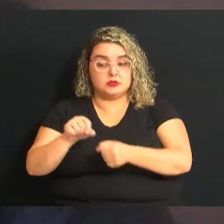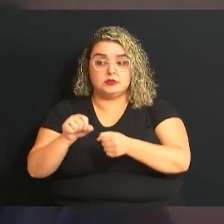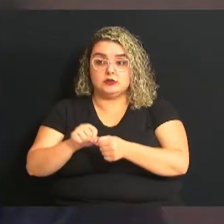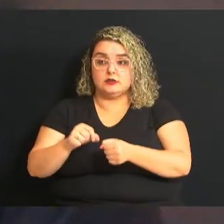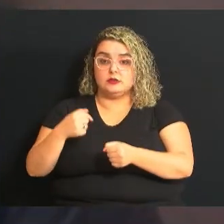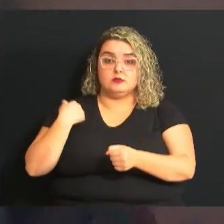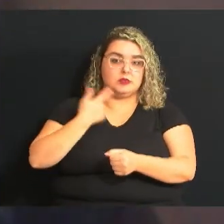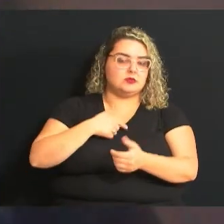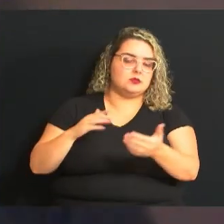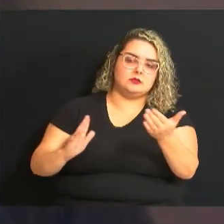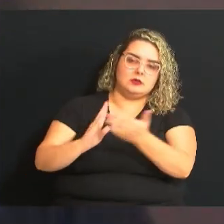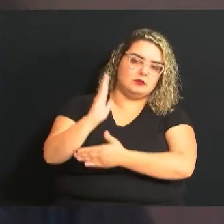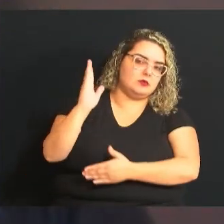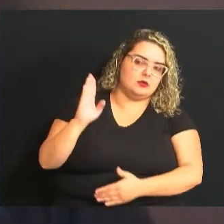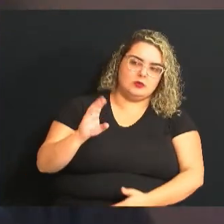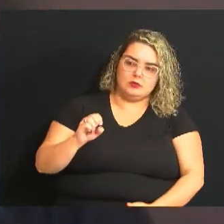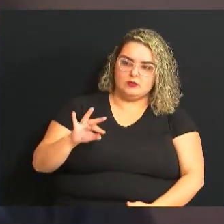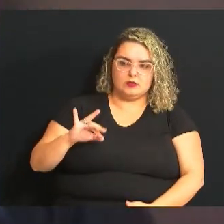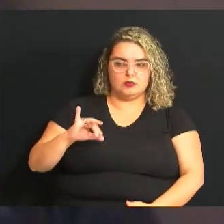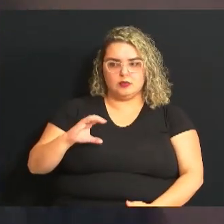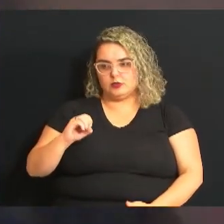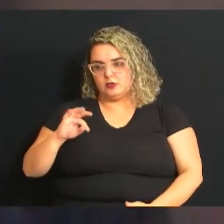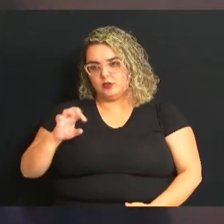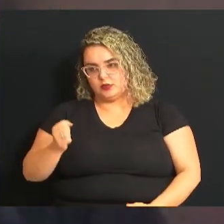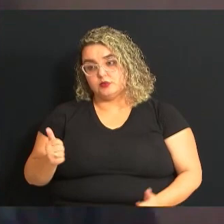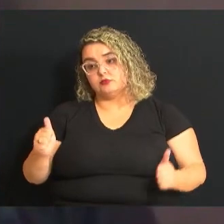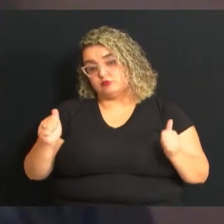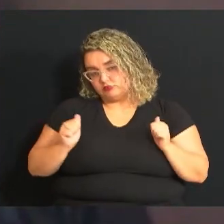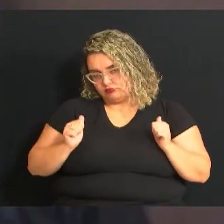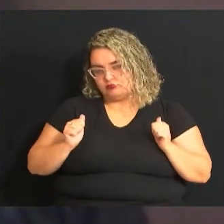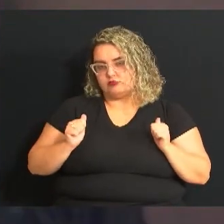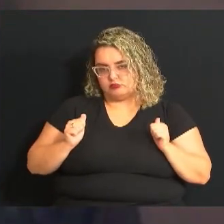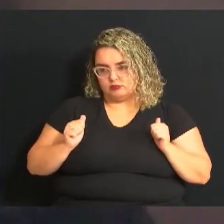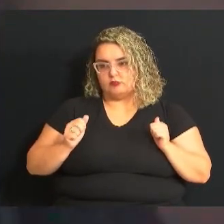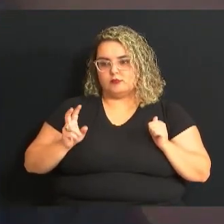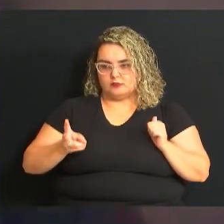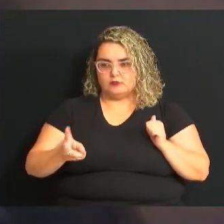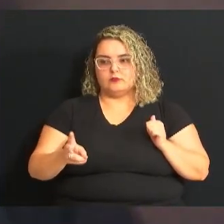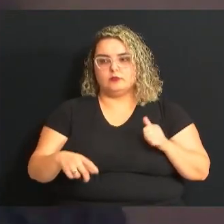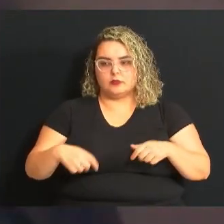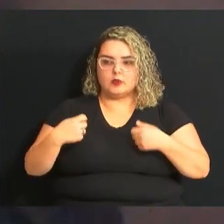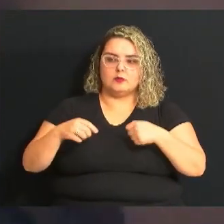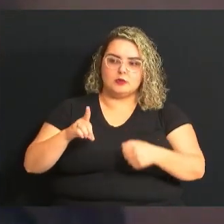eu sou André Aranha e já sabe, né? Tô sempre de olho na educação. Tchau!